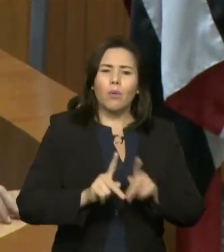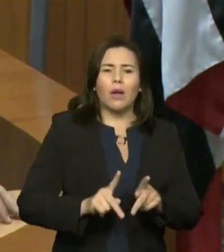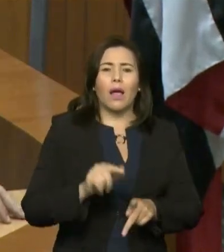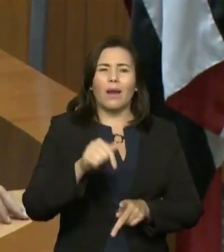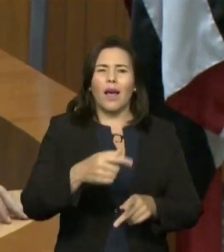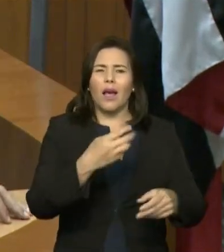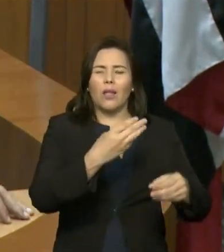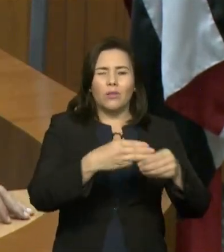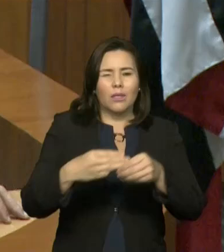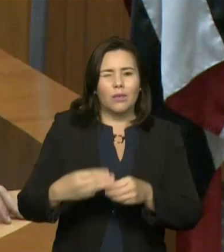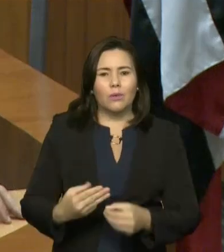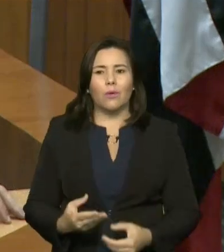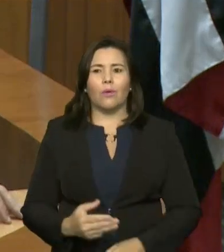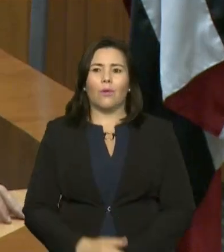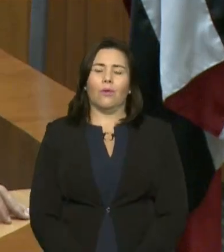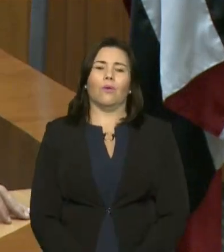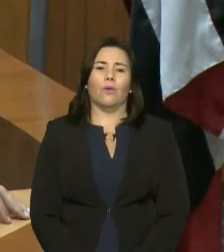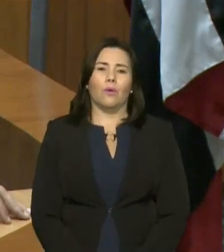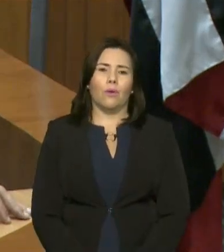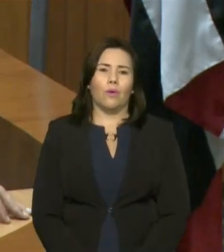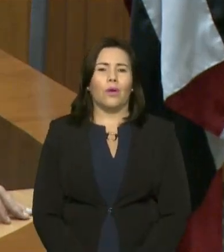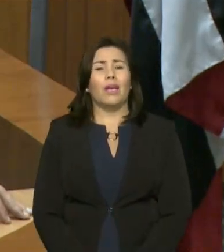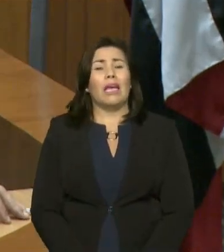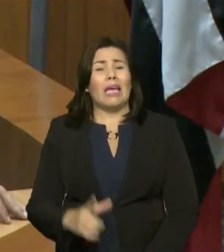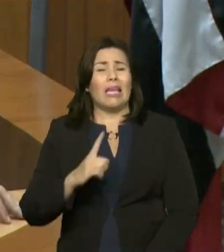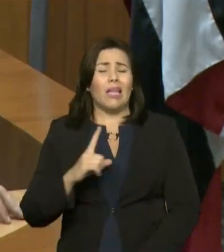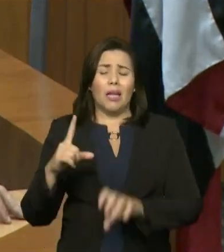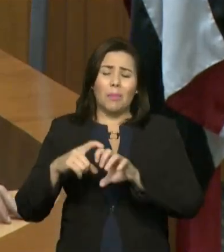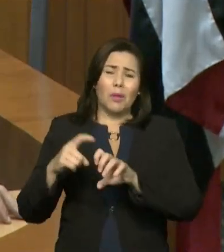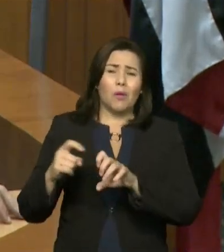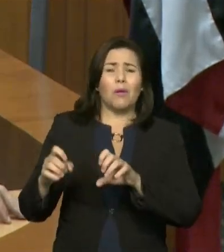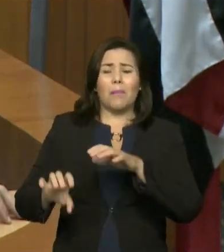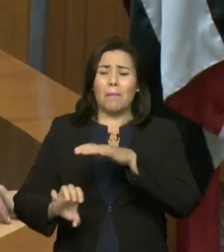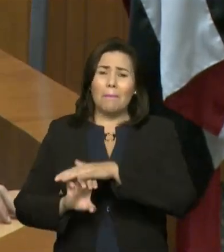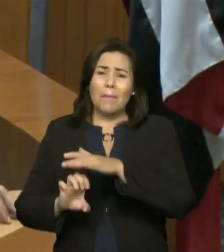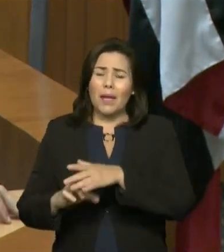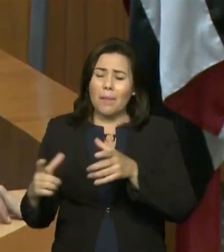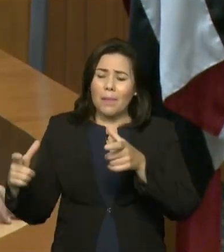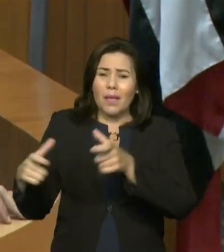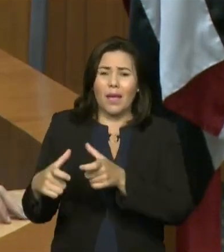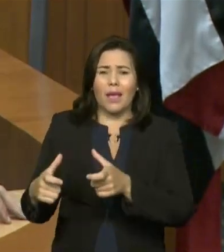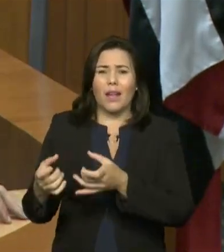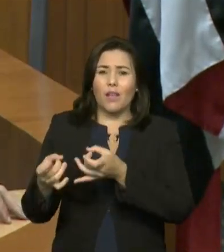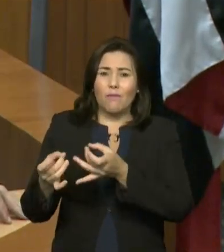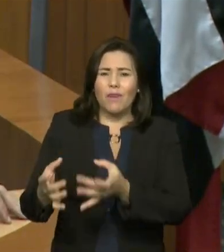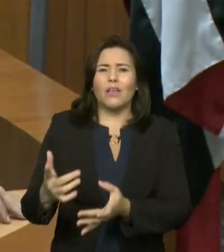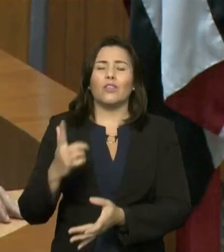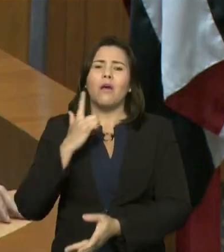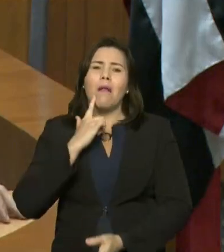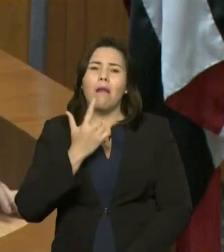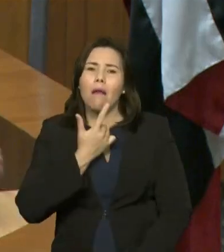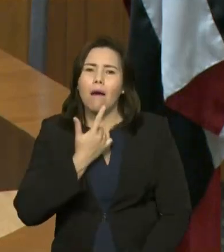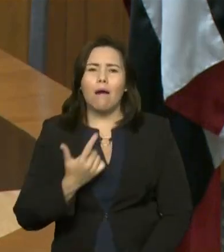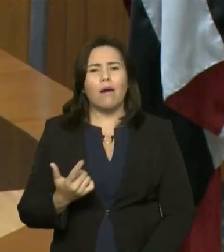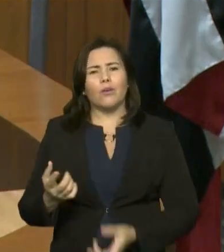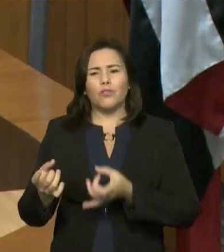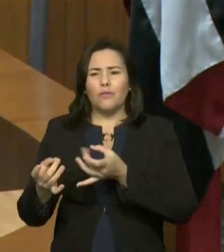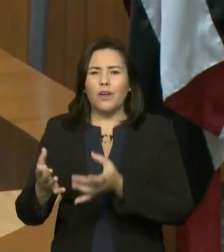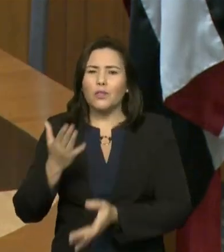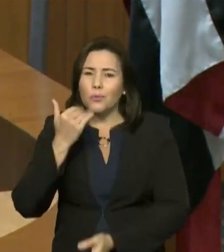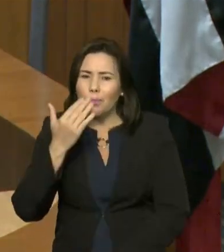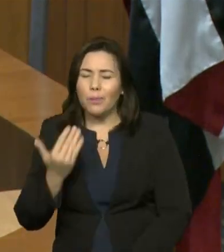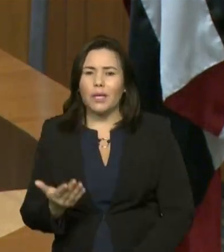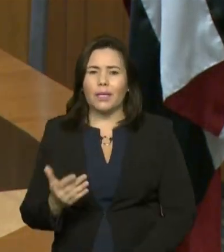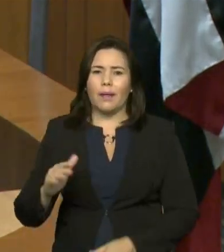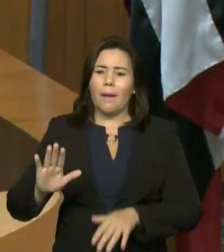mais barata, mata empreendedores, mata o pessoal que vende o lanche, porque querendo ou não, o nível de